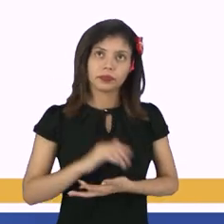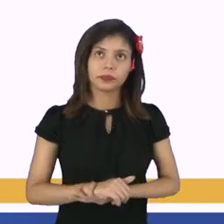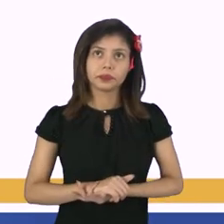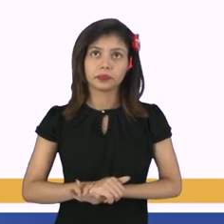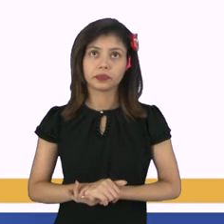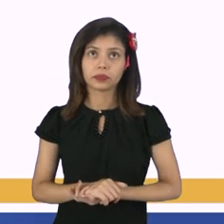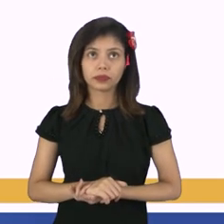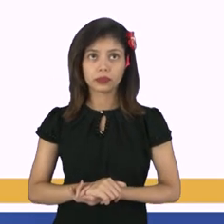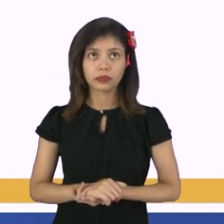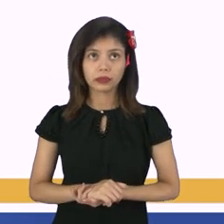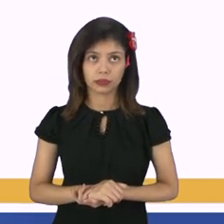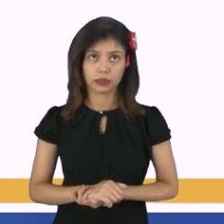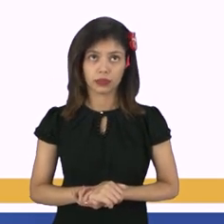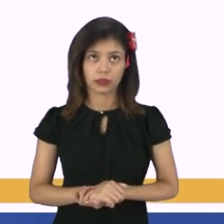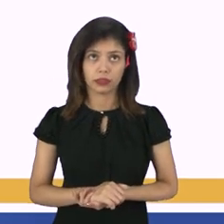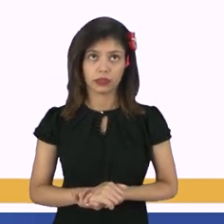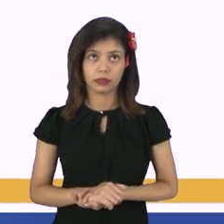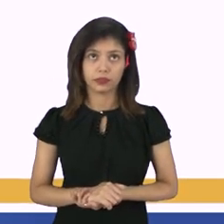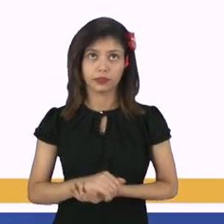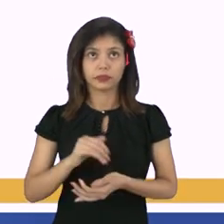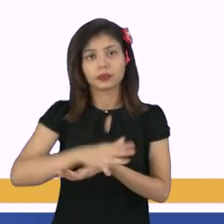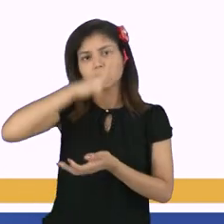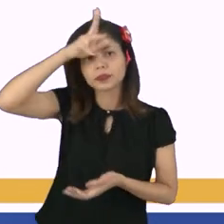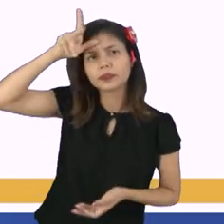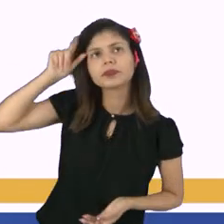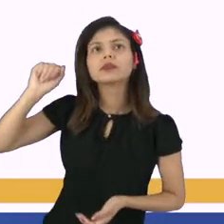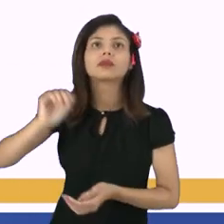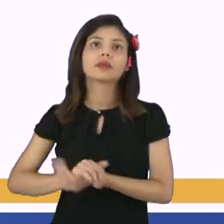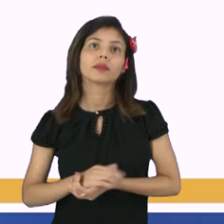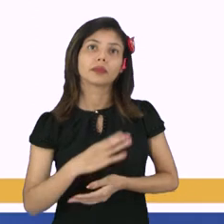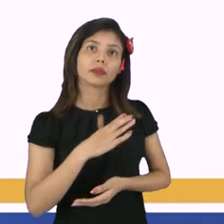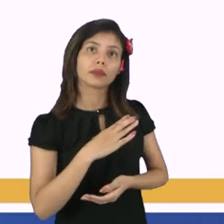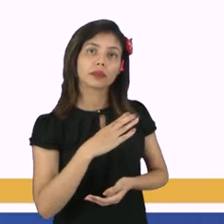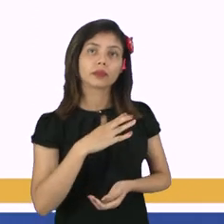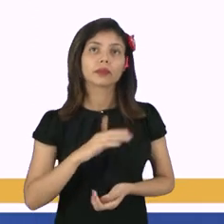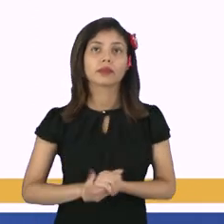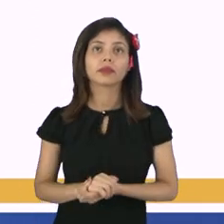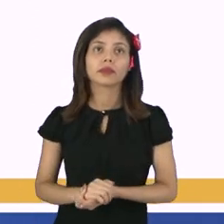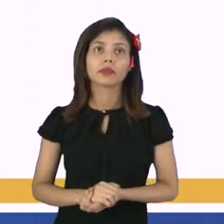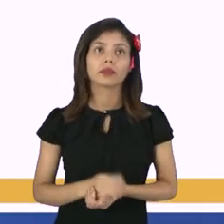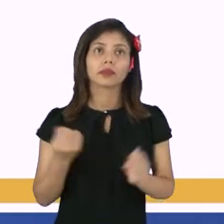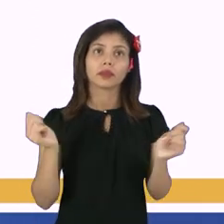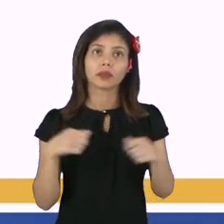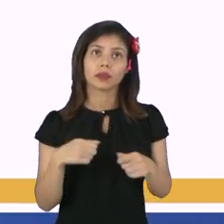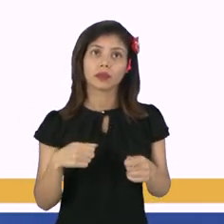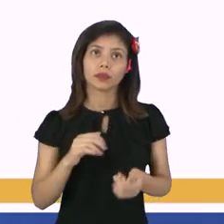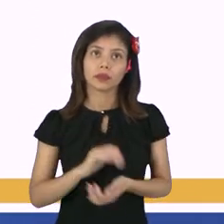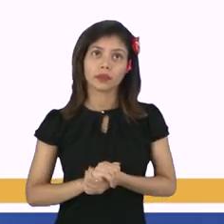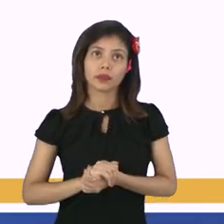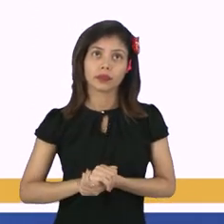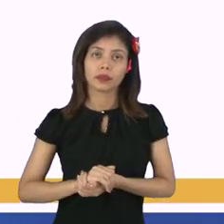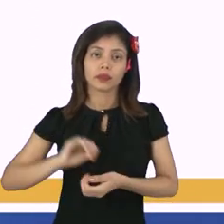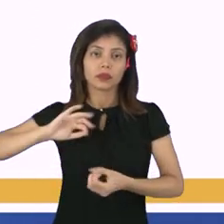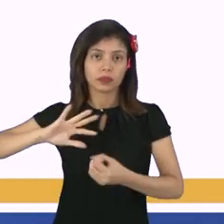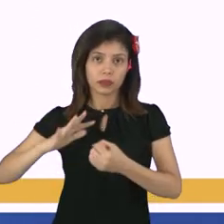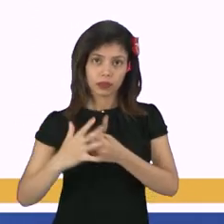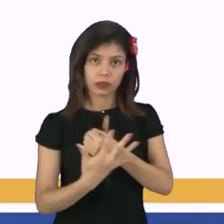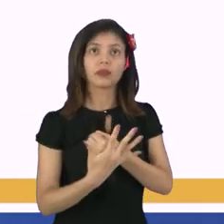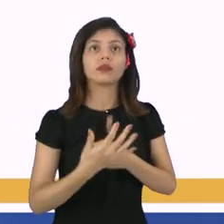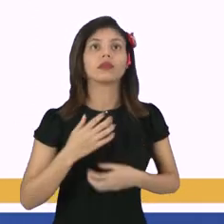exercício dois recentemente Manaus capital do Estado do Amazonas devido aos novos Picos da cor